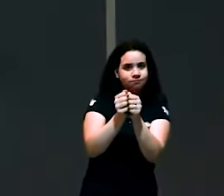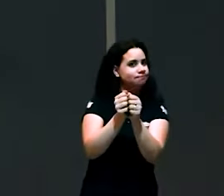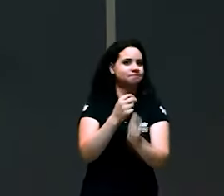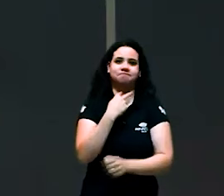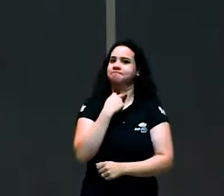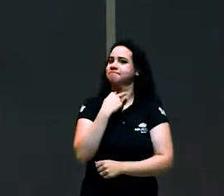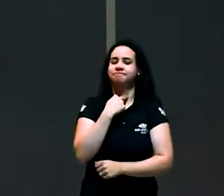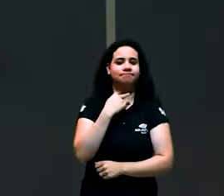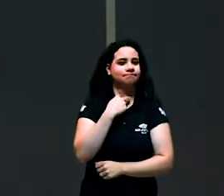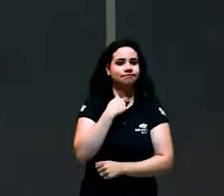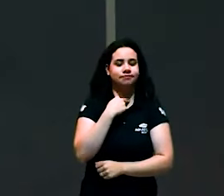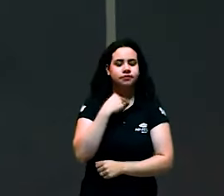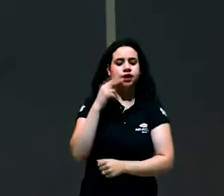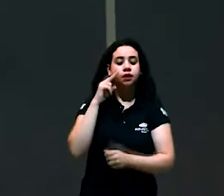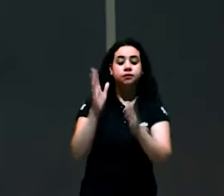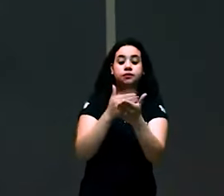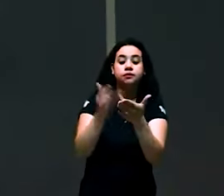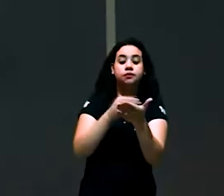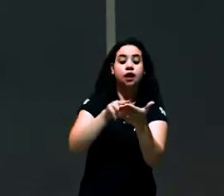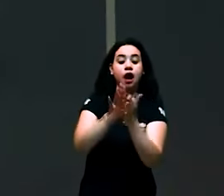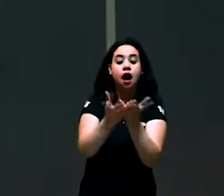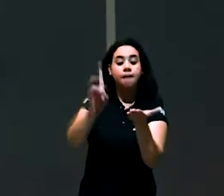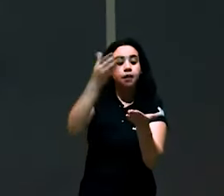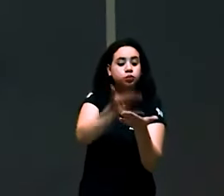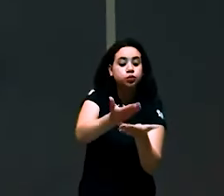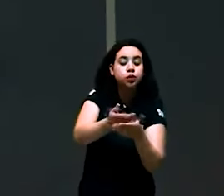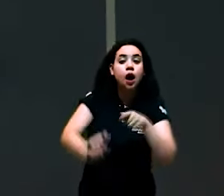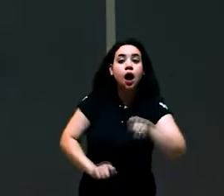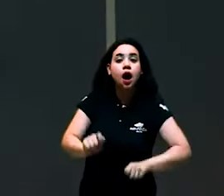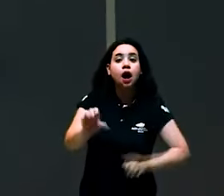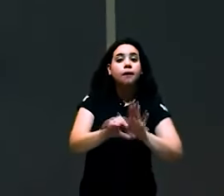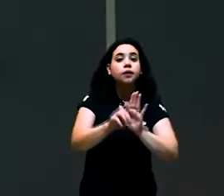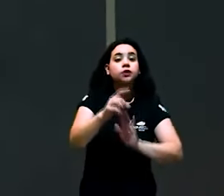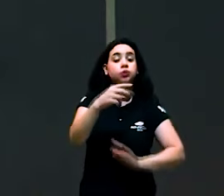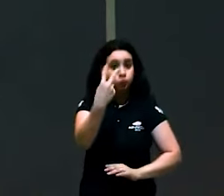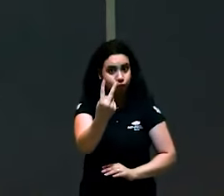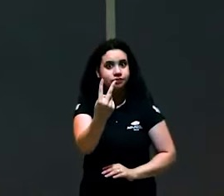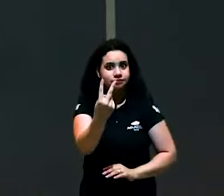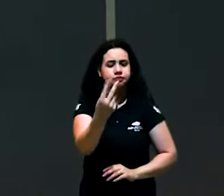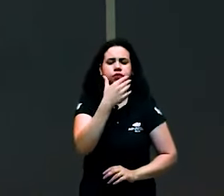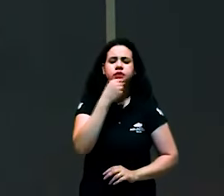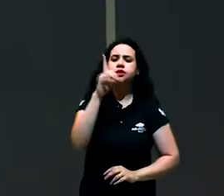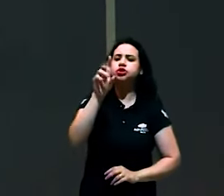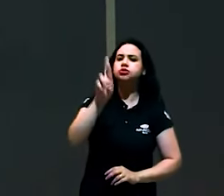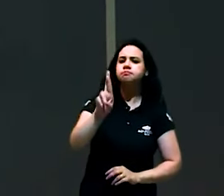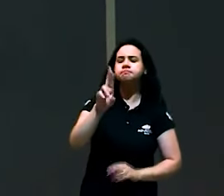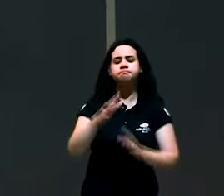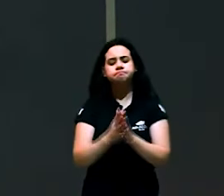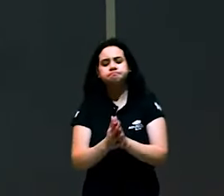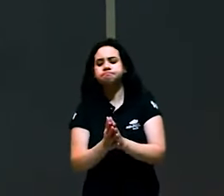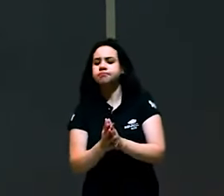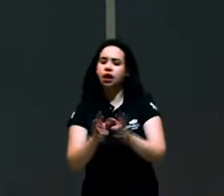de repente os discípulos, os seminaristas, ficaram em questão de ato número 2 e começaram a falar do